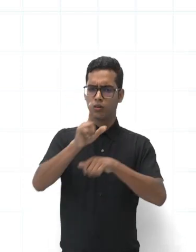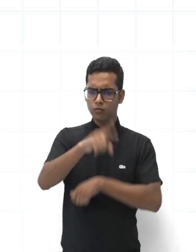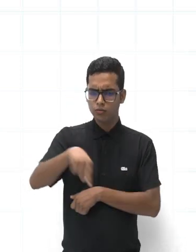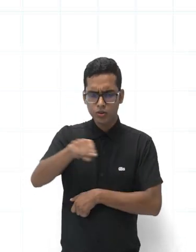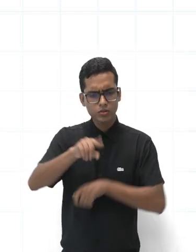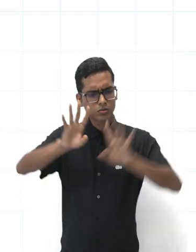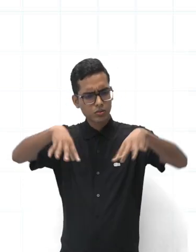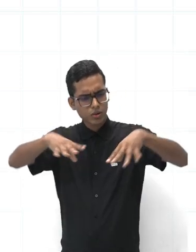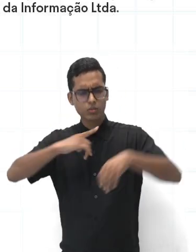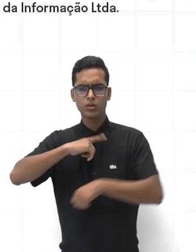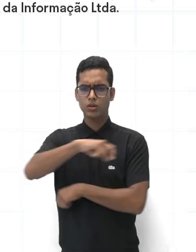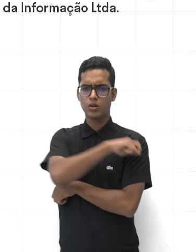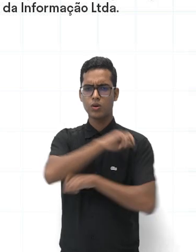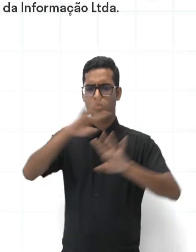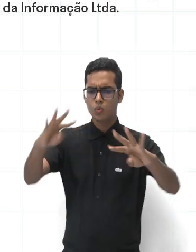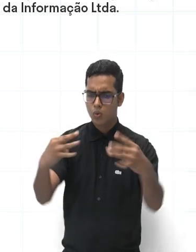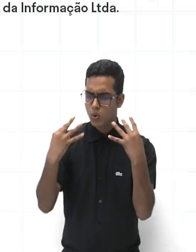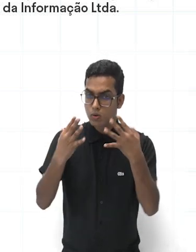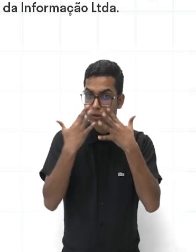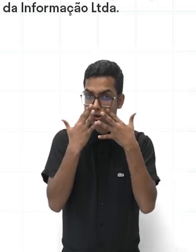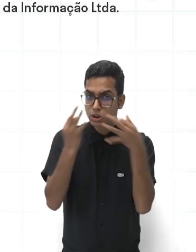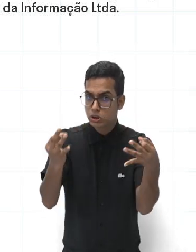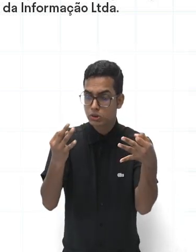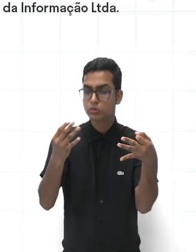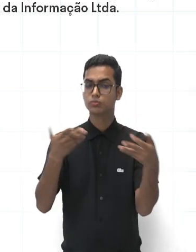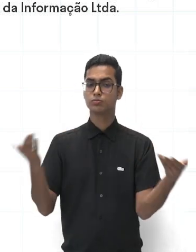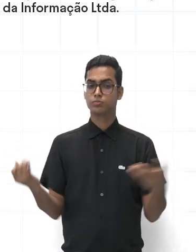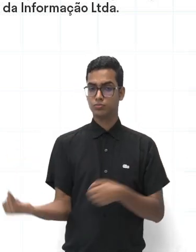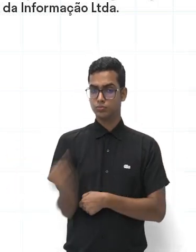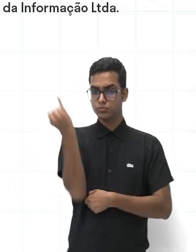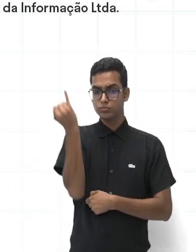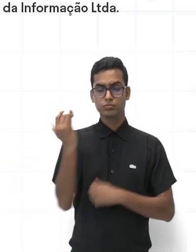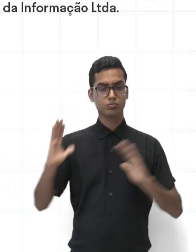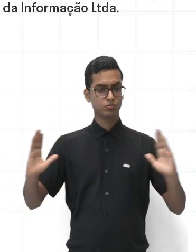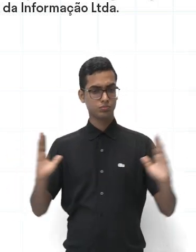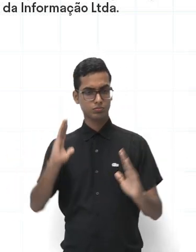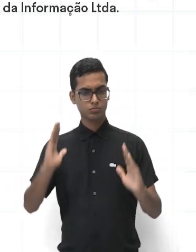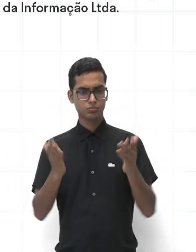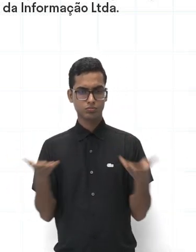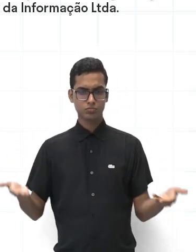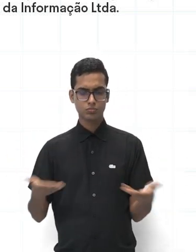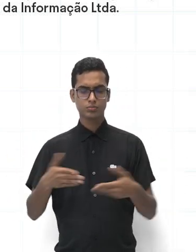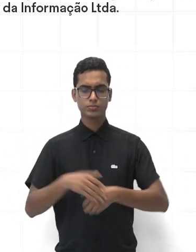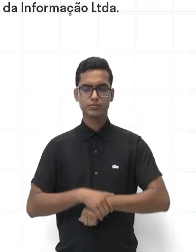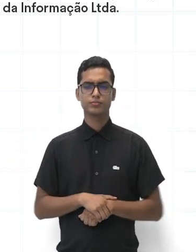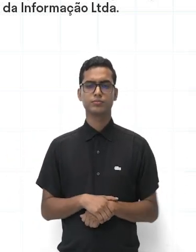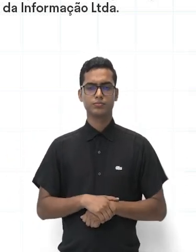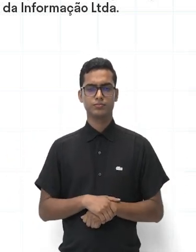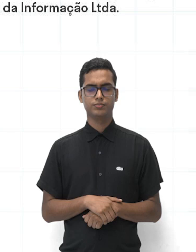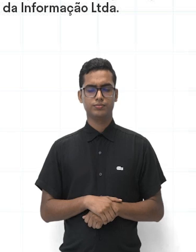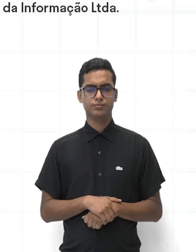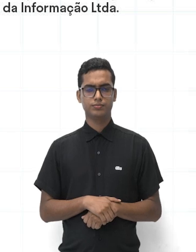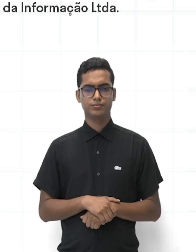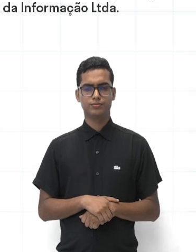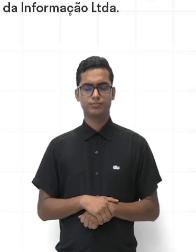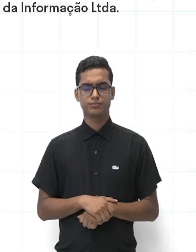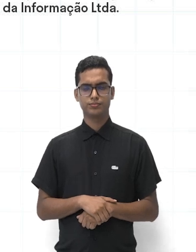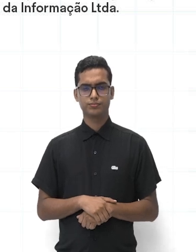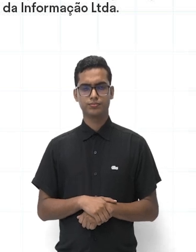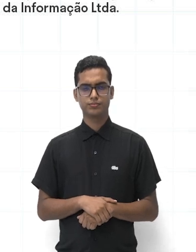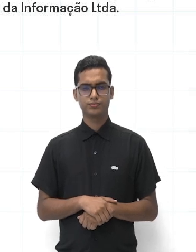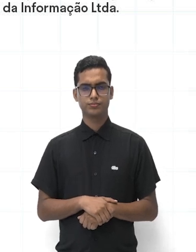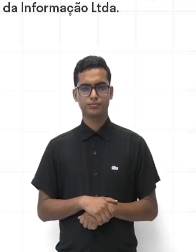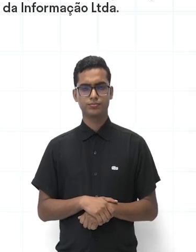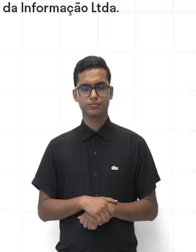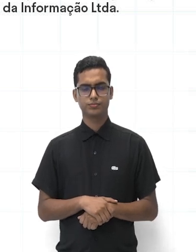parte é bem importante. Ainda sobre o diálogo, temos that's all for